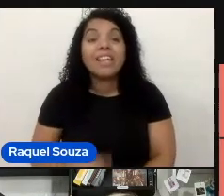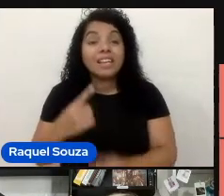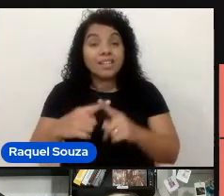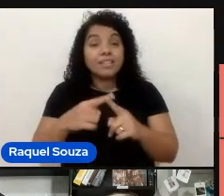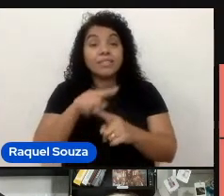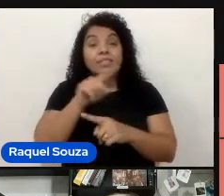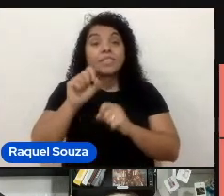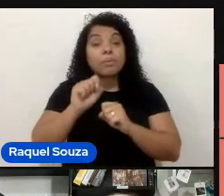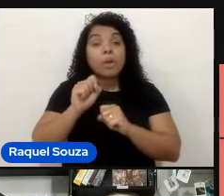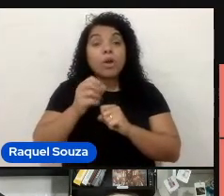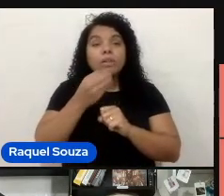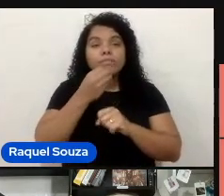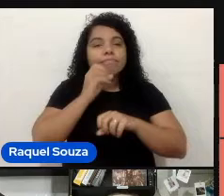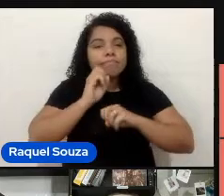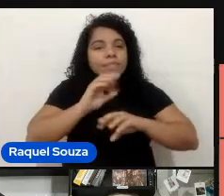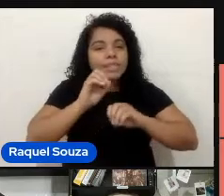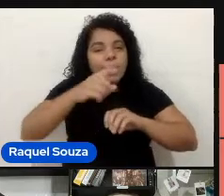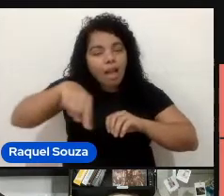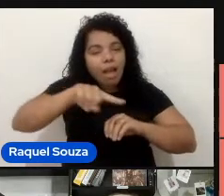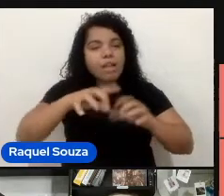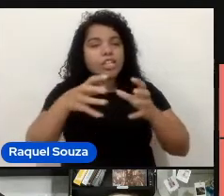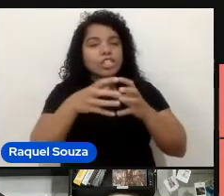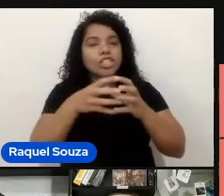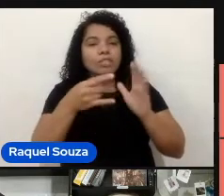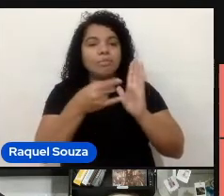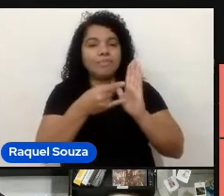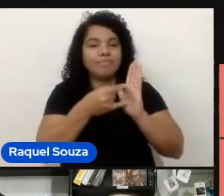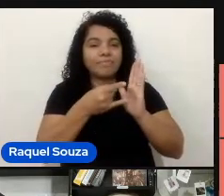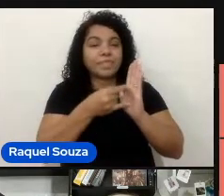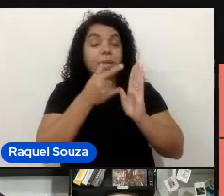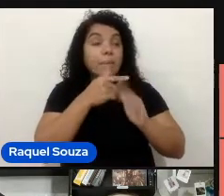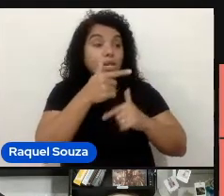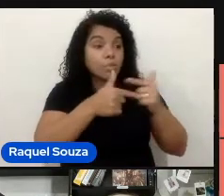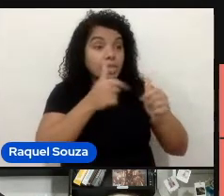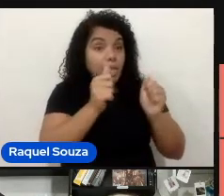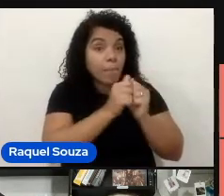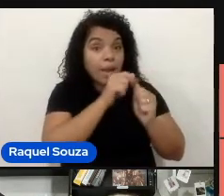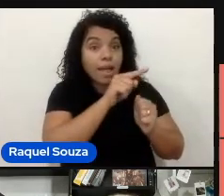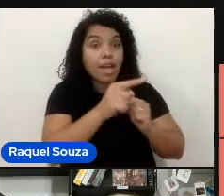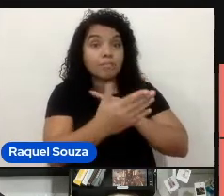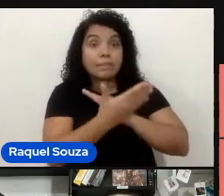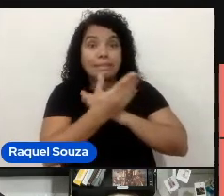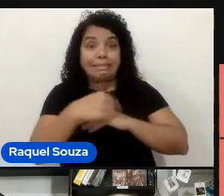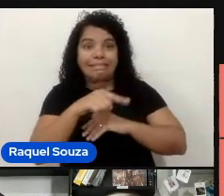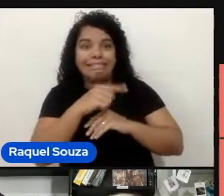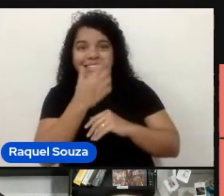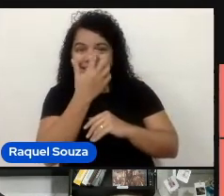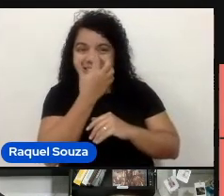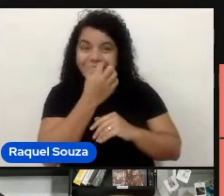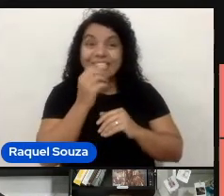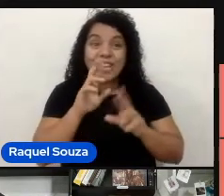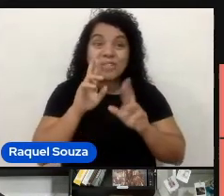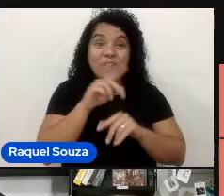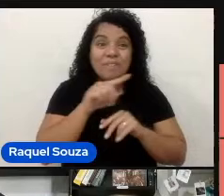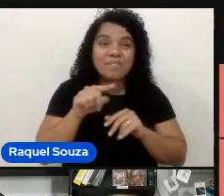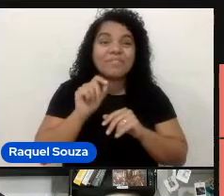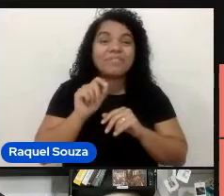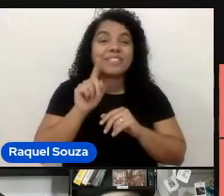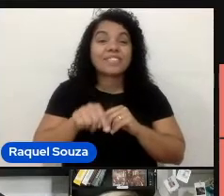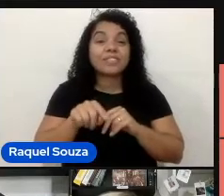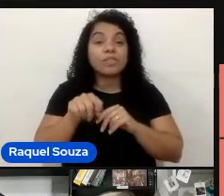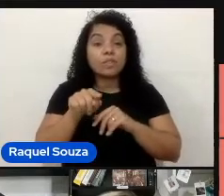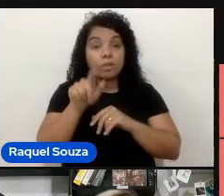ensinar os times de desenvolvimento a trabalhar ao seu favor. E qual que é o seu favor, o seu papel aqui? Você é o